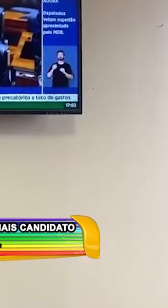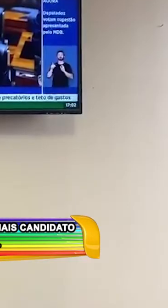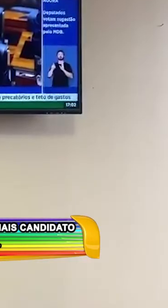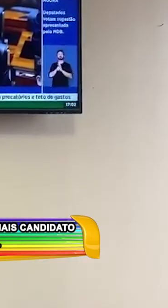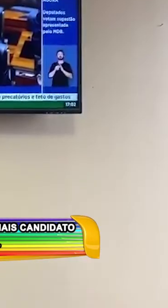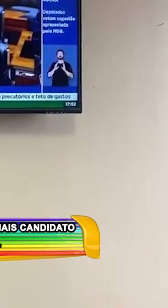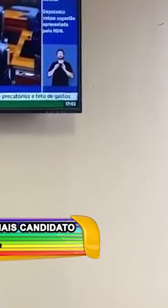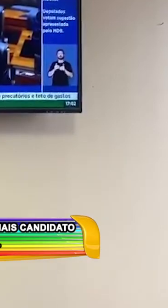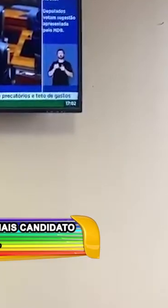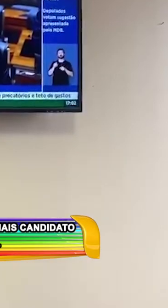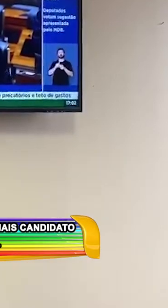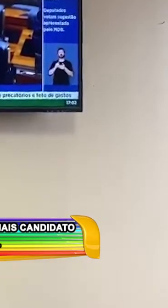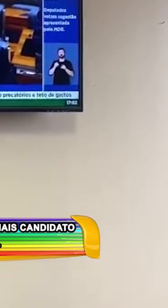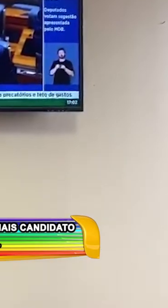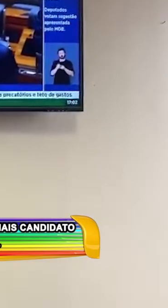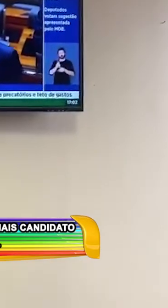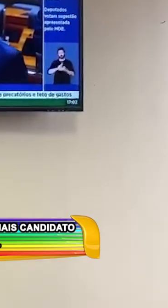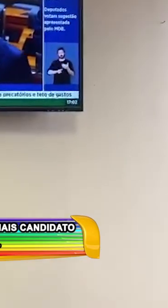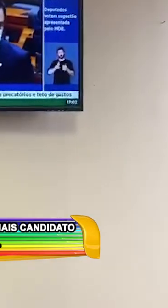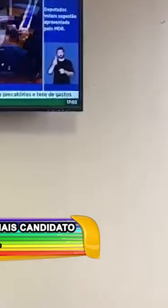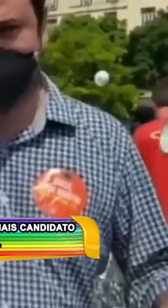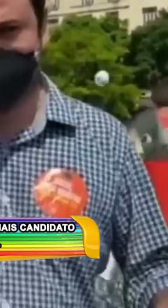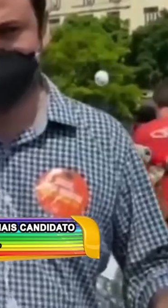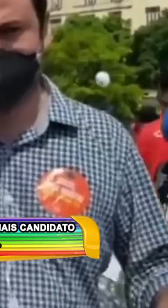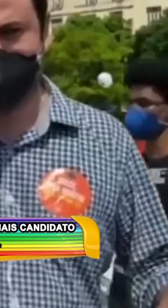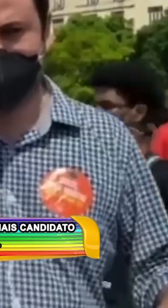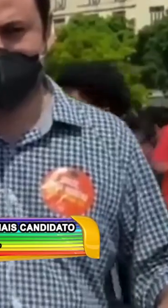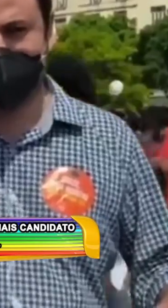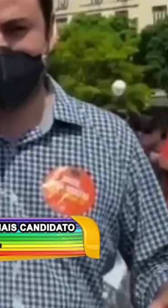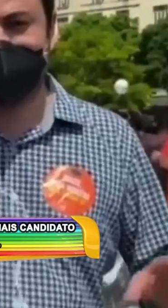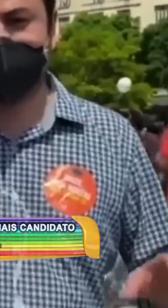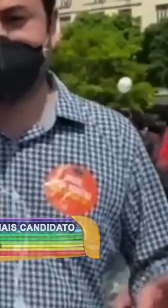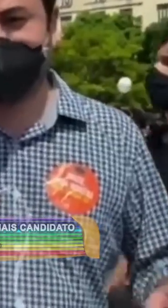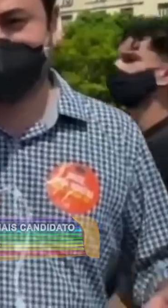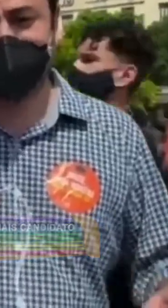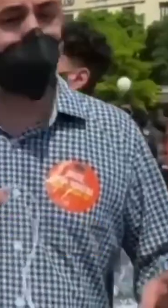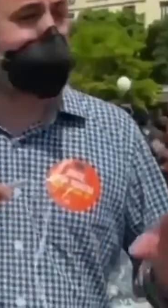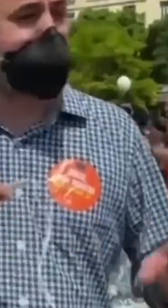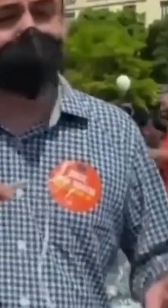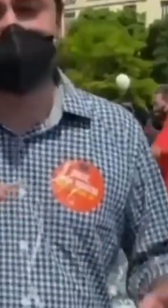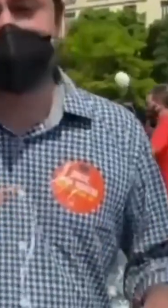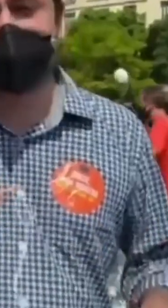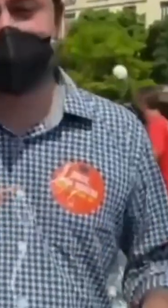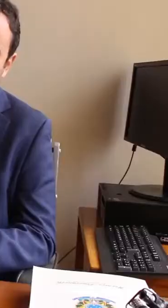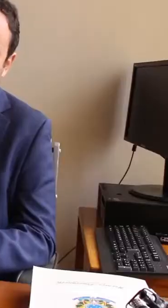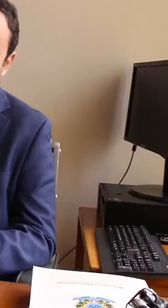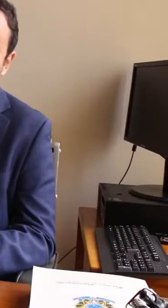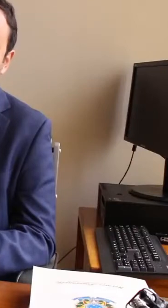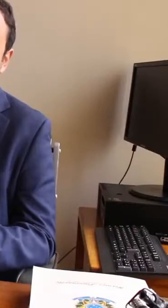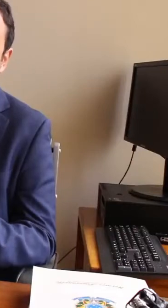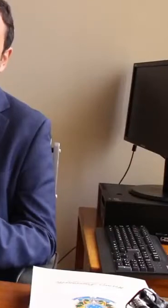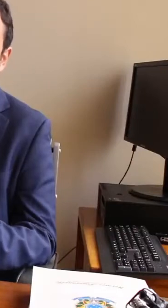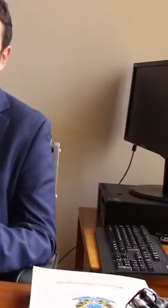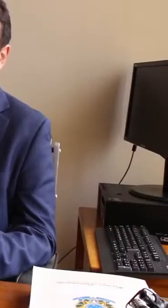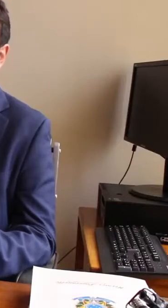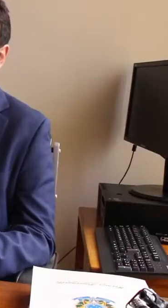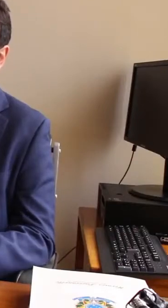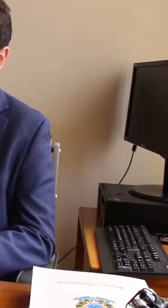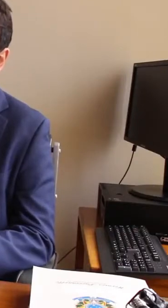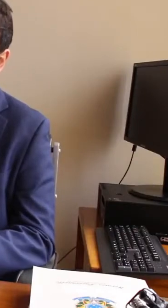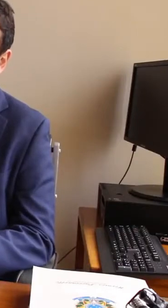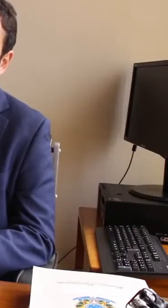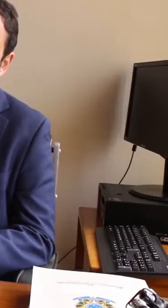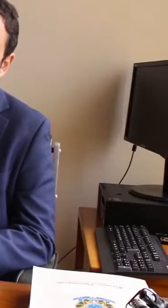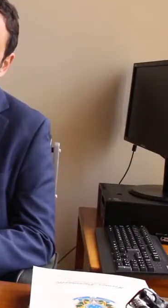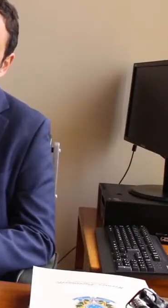disposição de camaradas que me indicaram para debater o nosso programa, até o momento que acharem necessário. No entanto, vários militantes